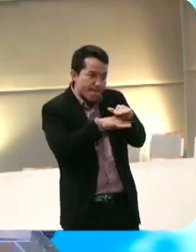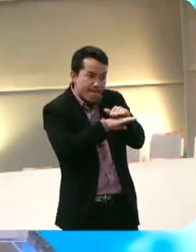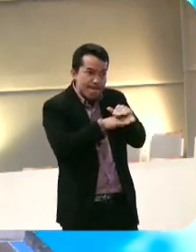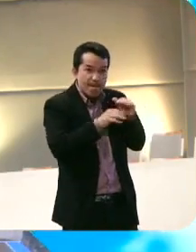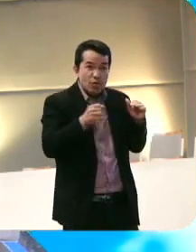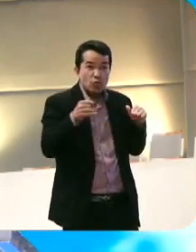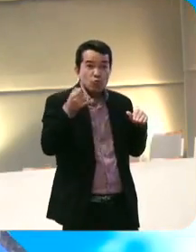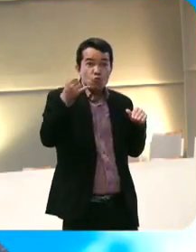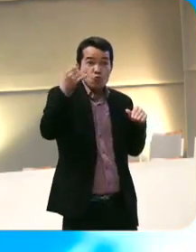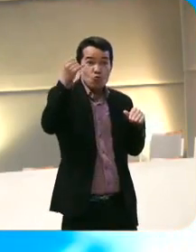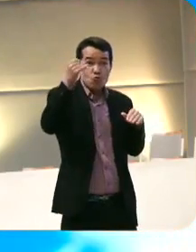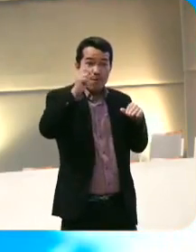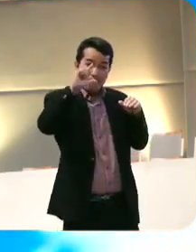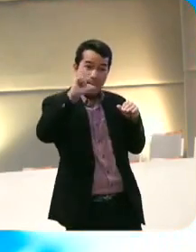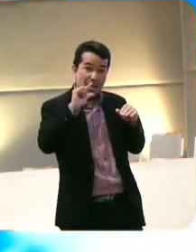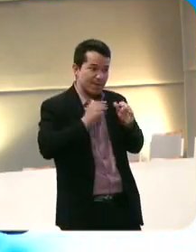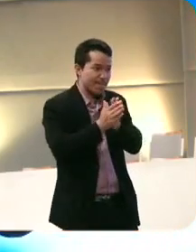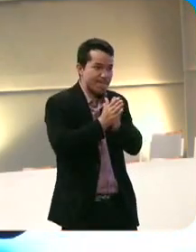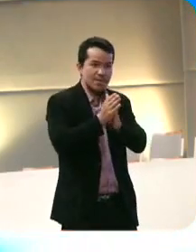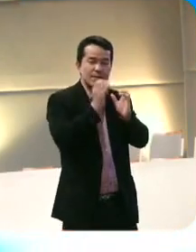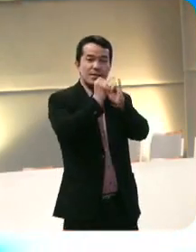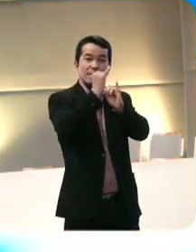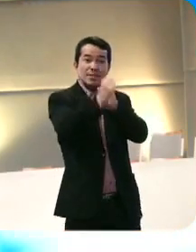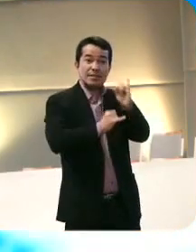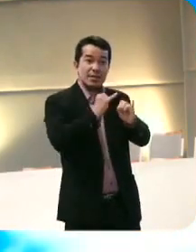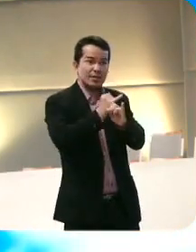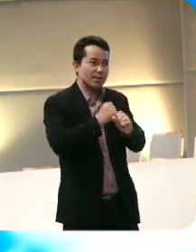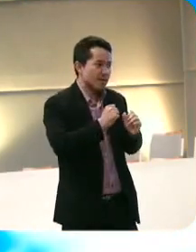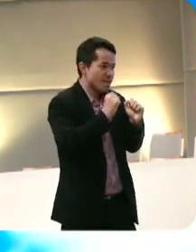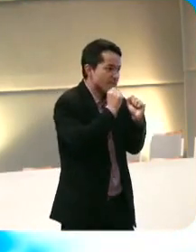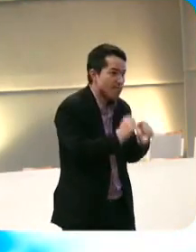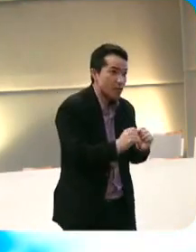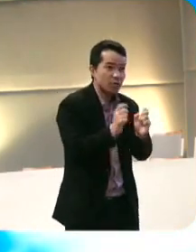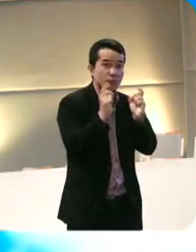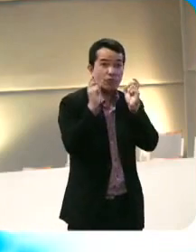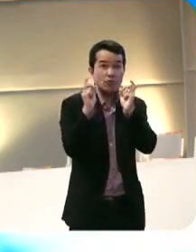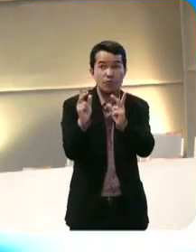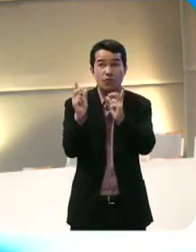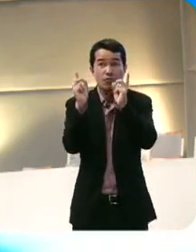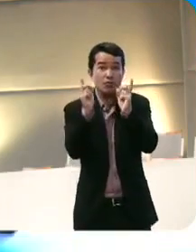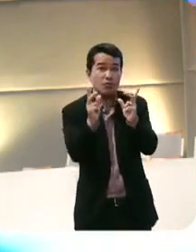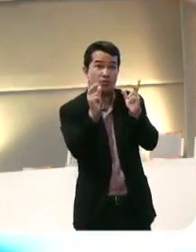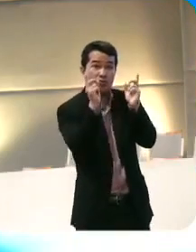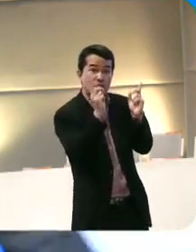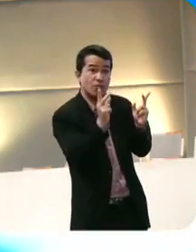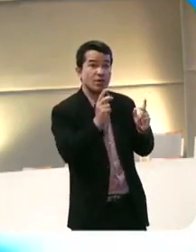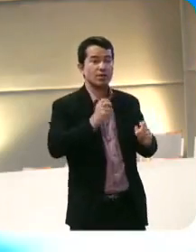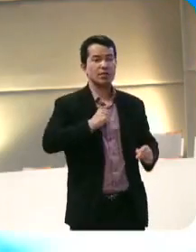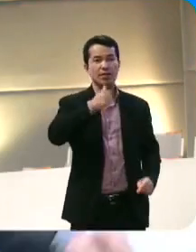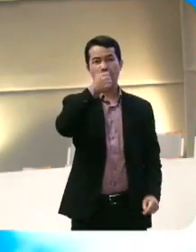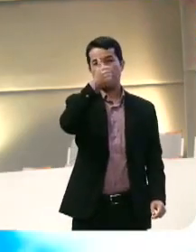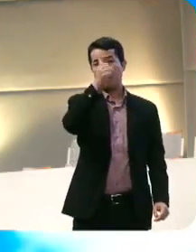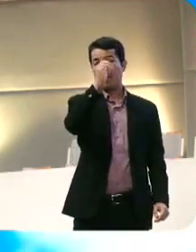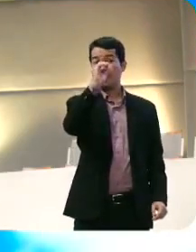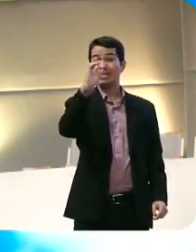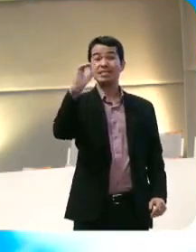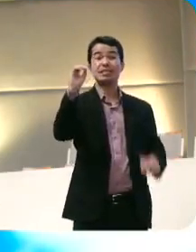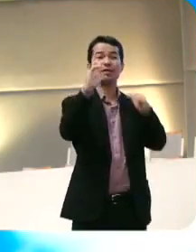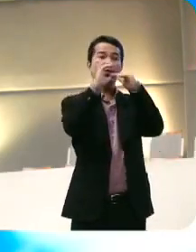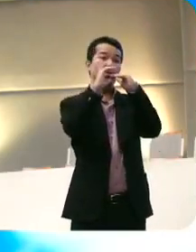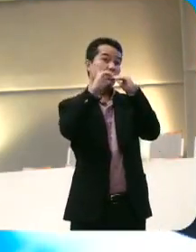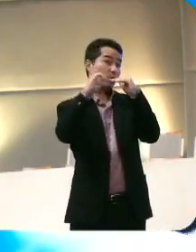baixos. Eu entrei no site e descobri que é possível vender moedas. E tinha um site que oferecia um bônus de $100. Se eu